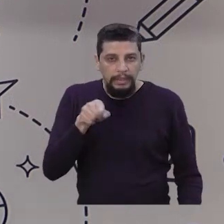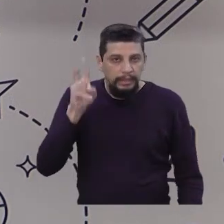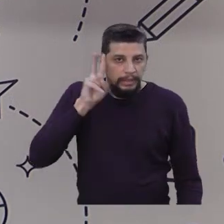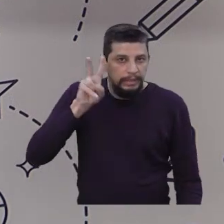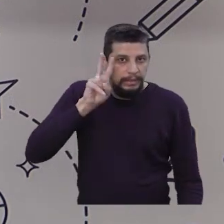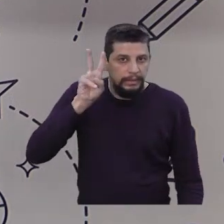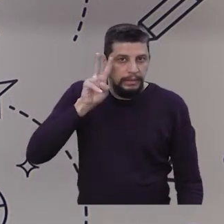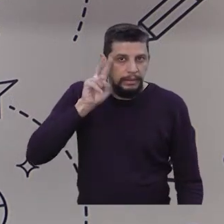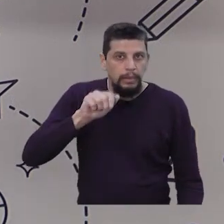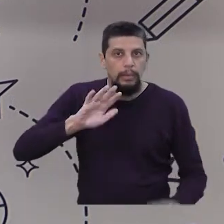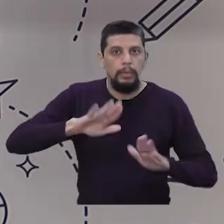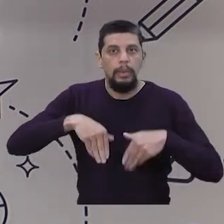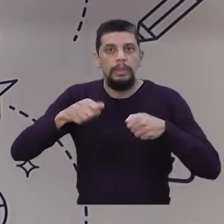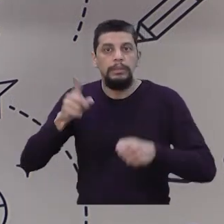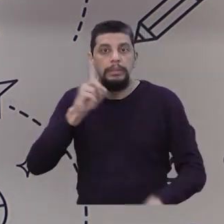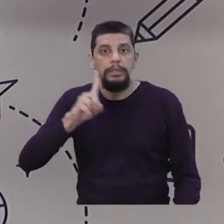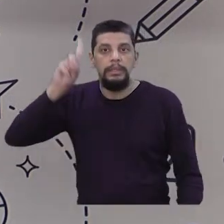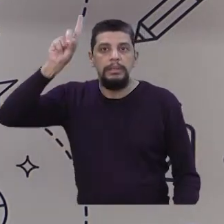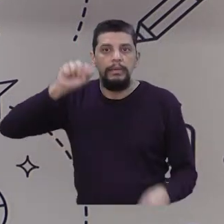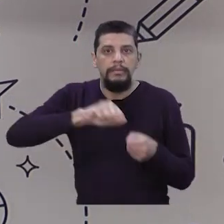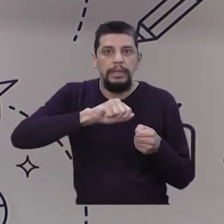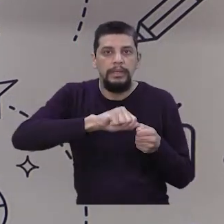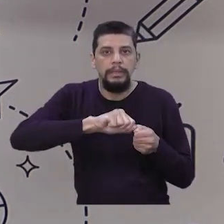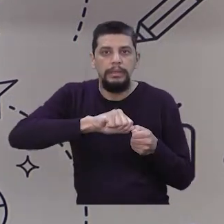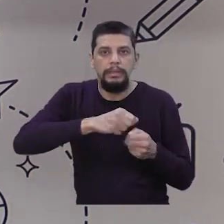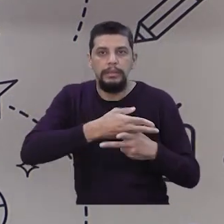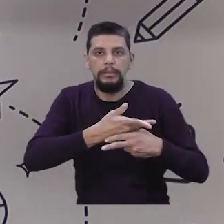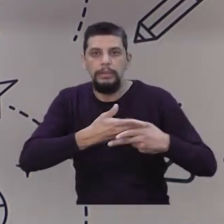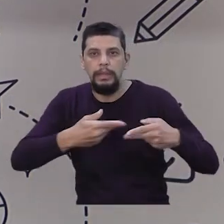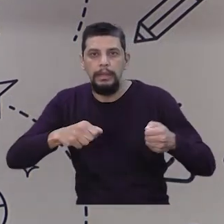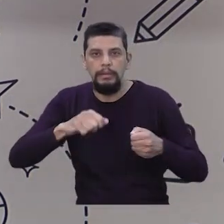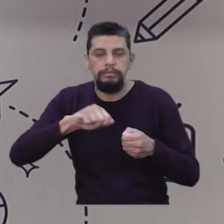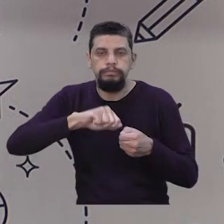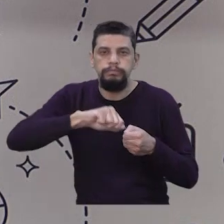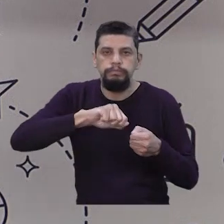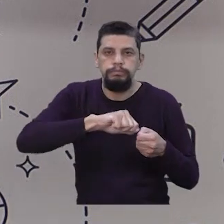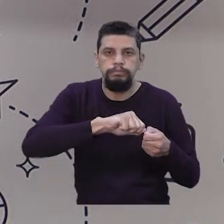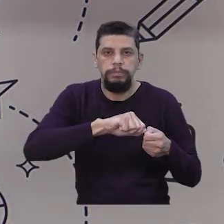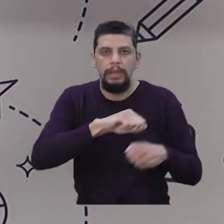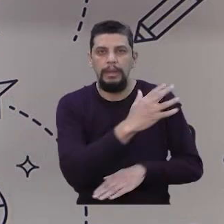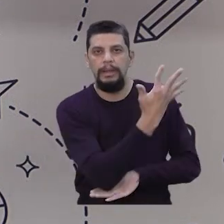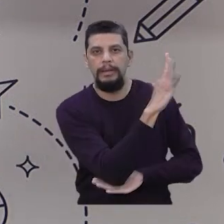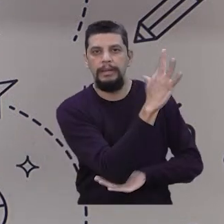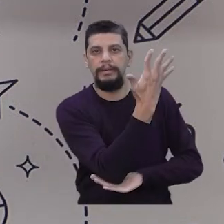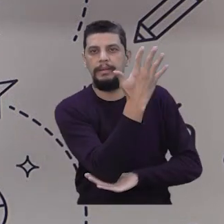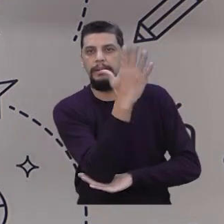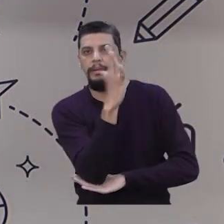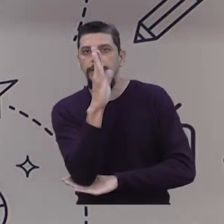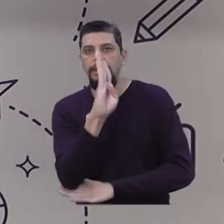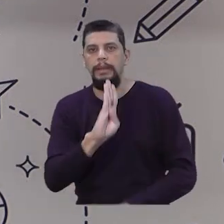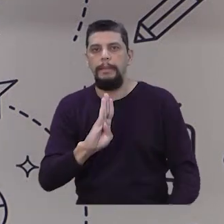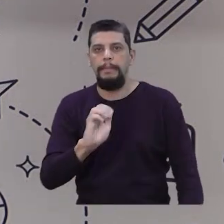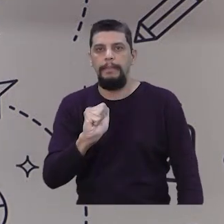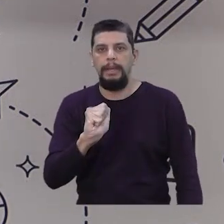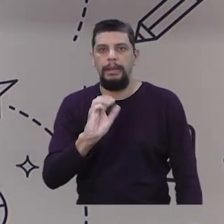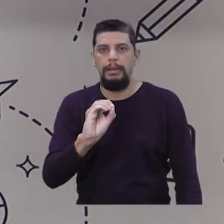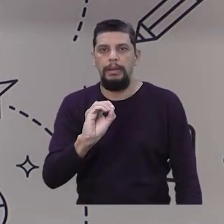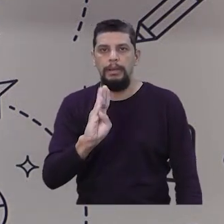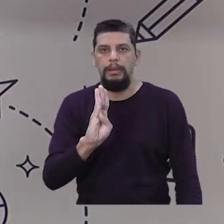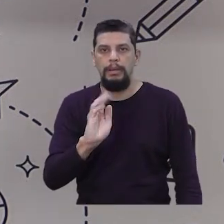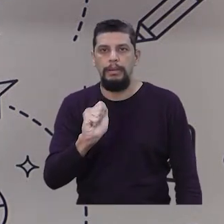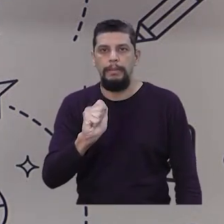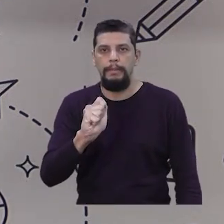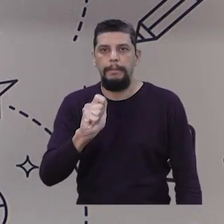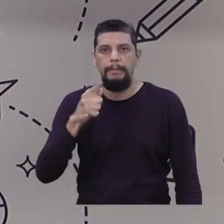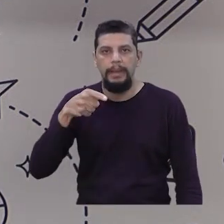Você lembra quando o Criador foi criando as coisas? Ele plantou essa árvore, que agora a gente já sabe que é o baobá, em